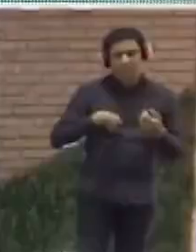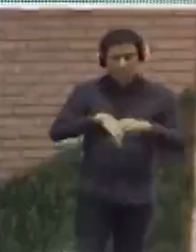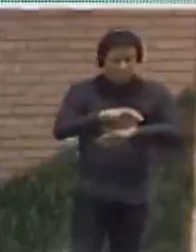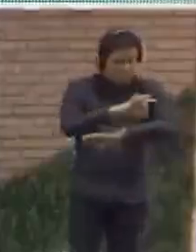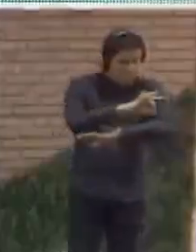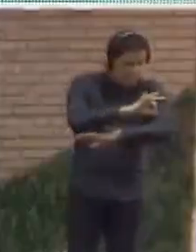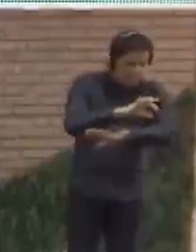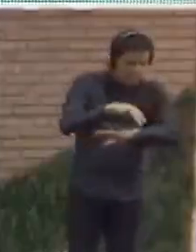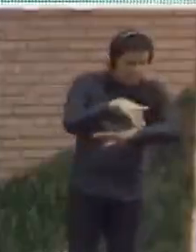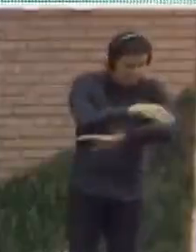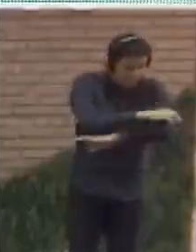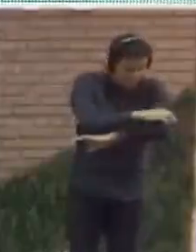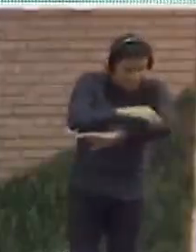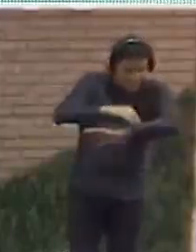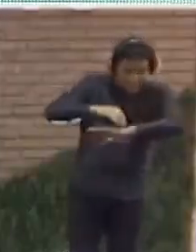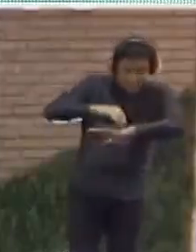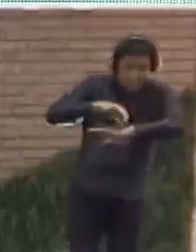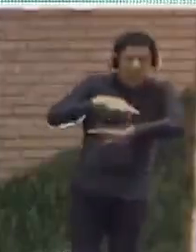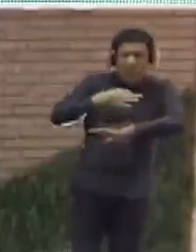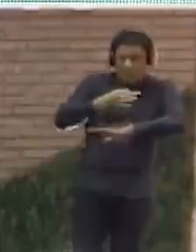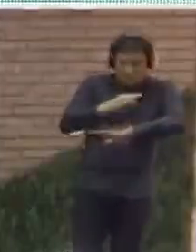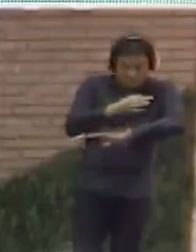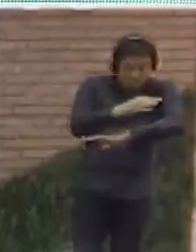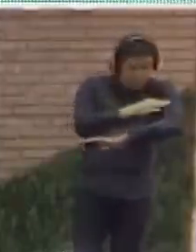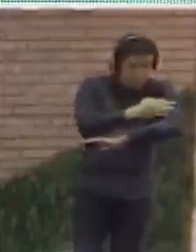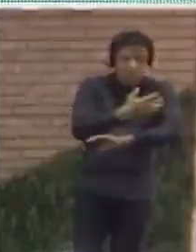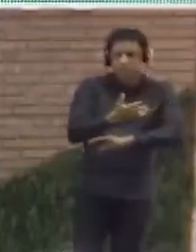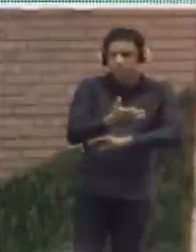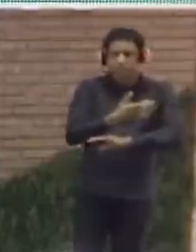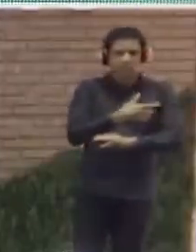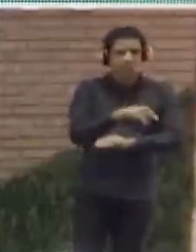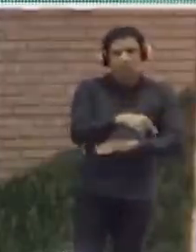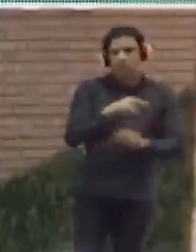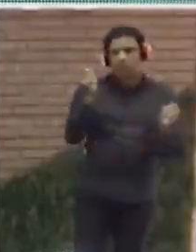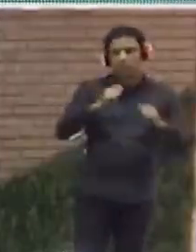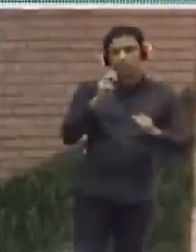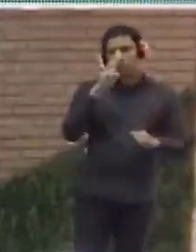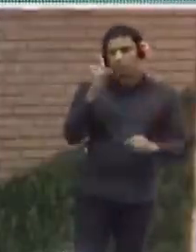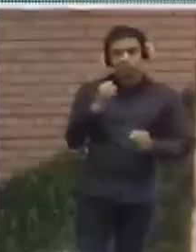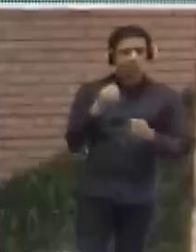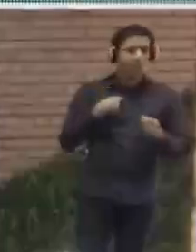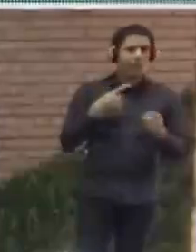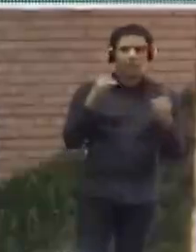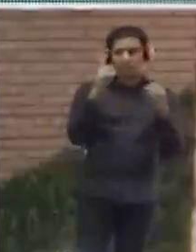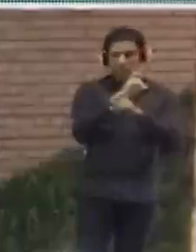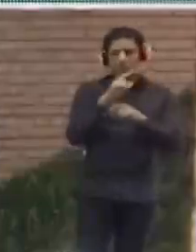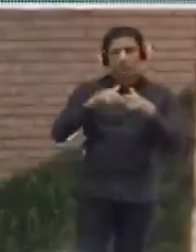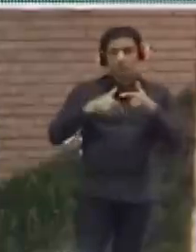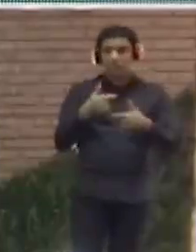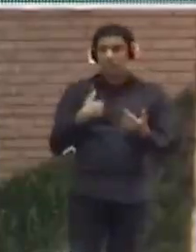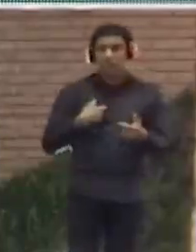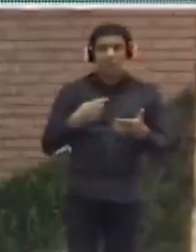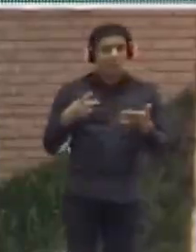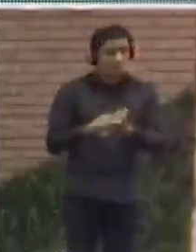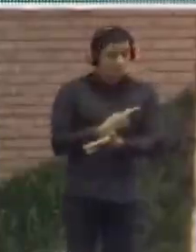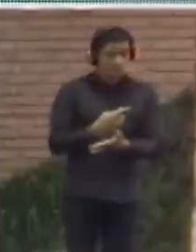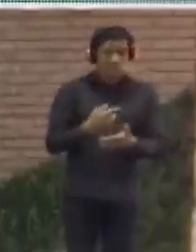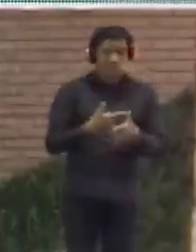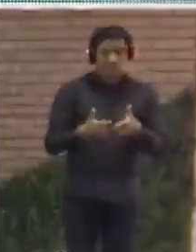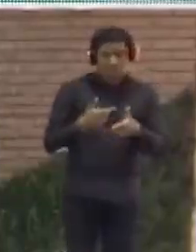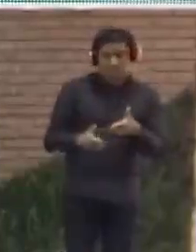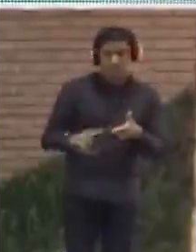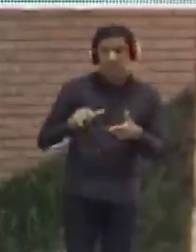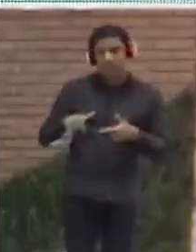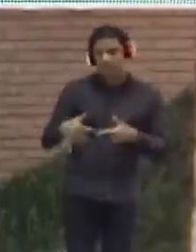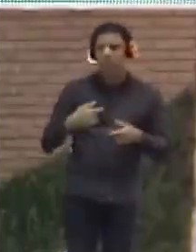muito tempo, mas o potencial para isso seria muito grande se você conseguir usar da maneira correta. Mas você precisa, claro, passar por uma curva de